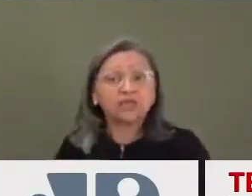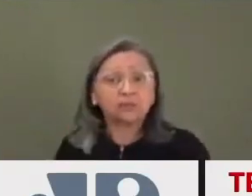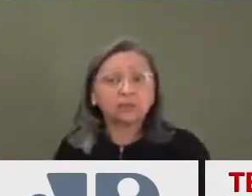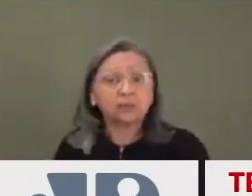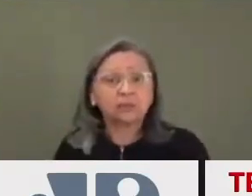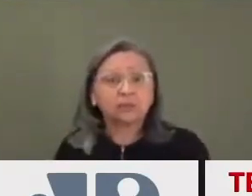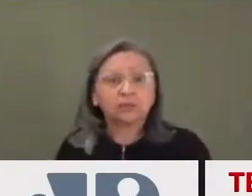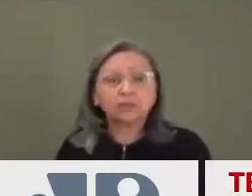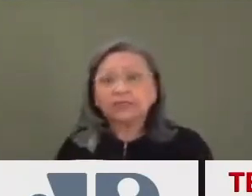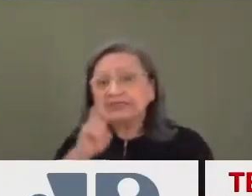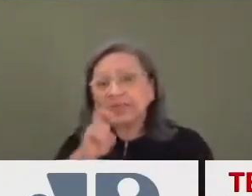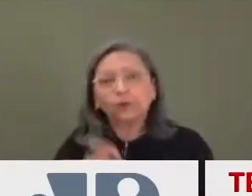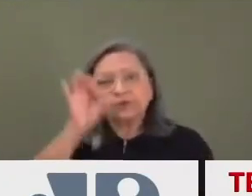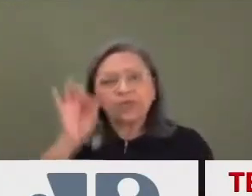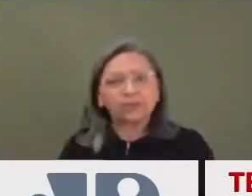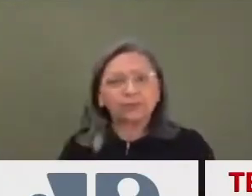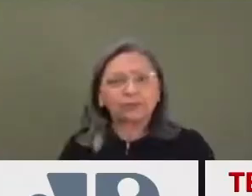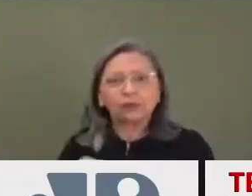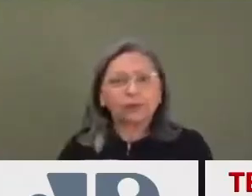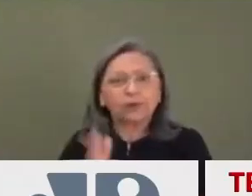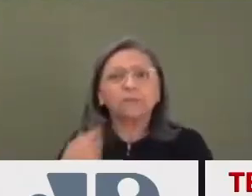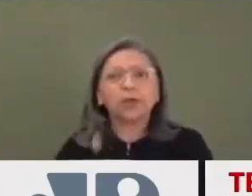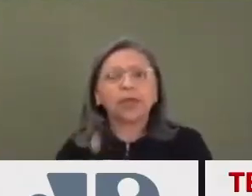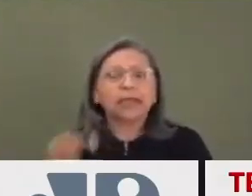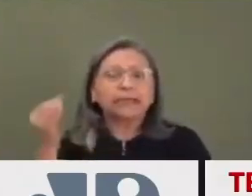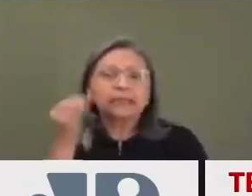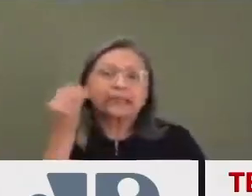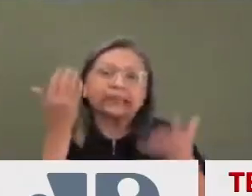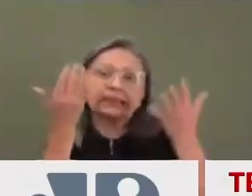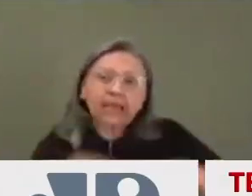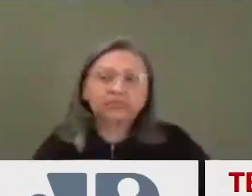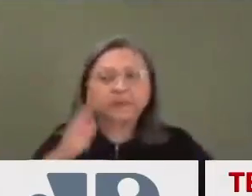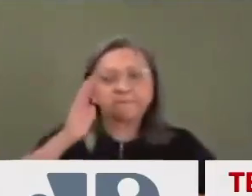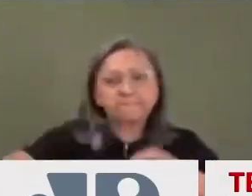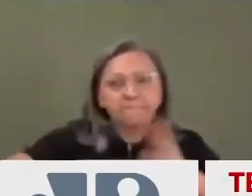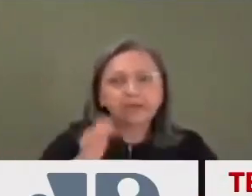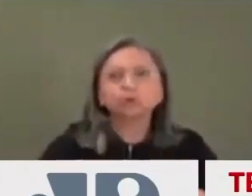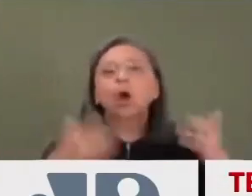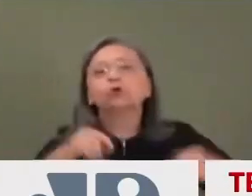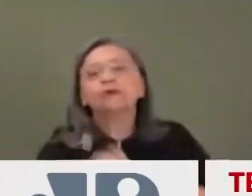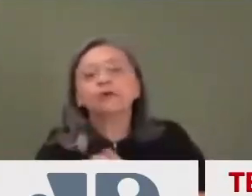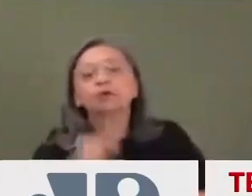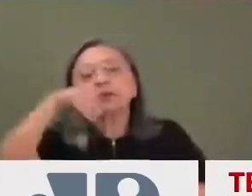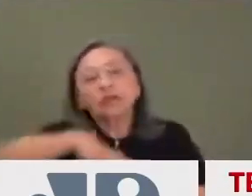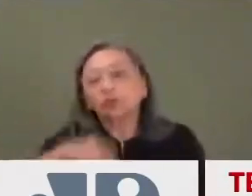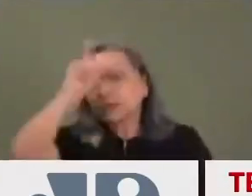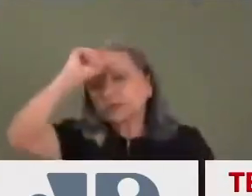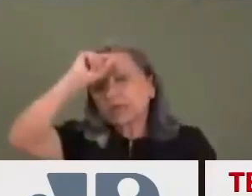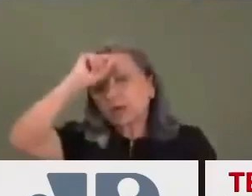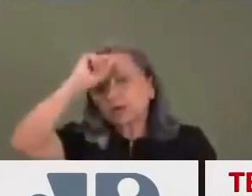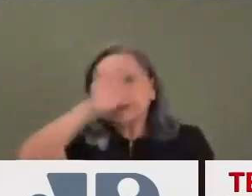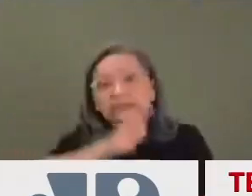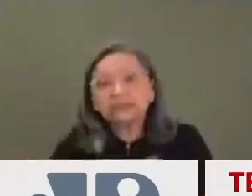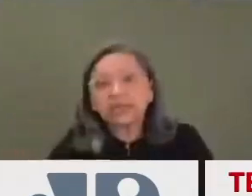Leila, 5%, porque o teste prático é feito num hospital sem